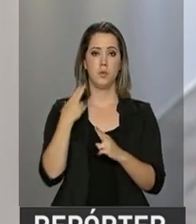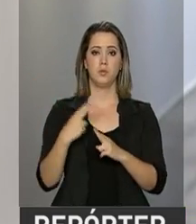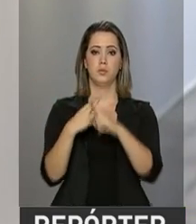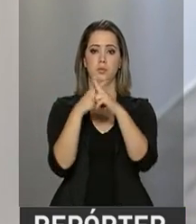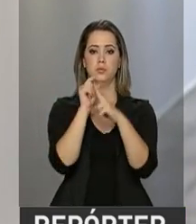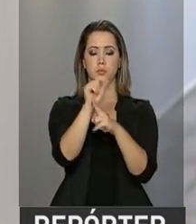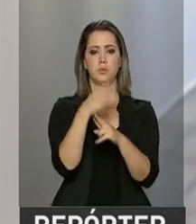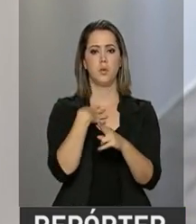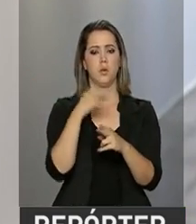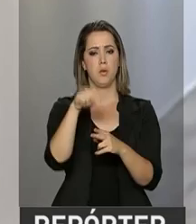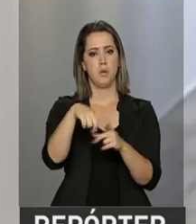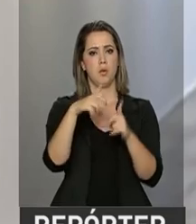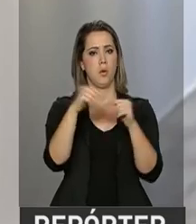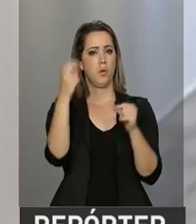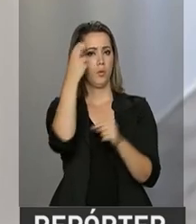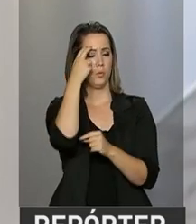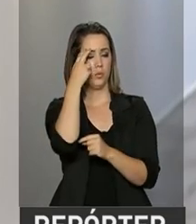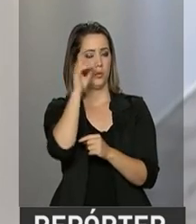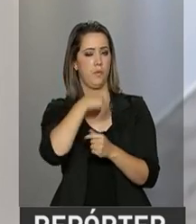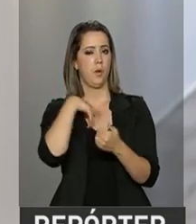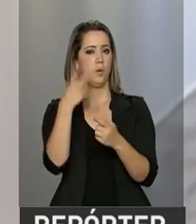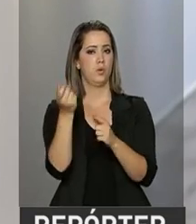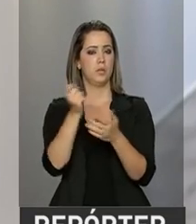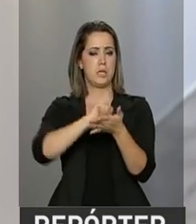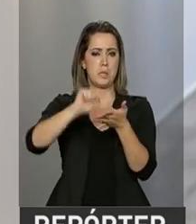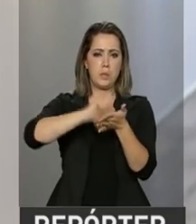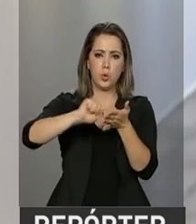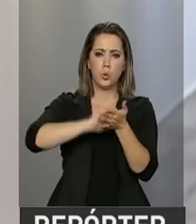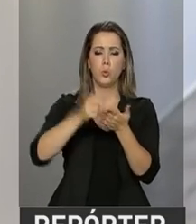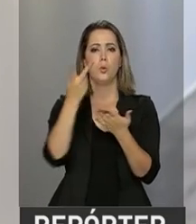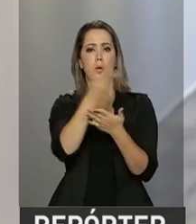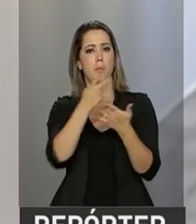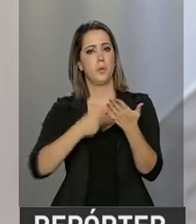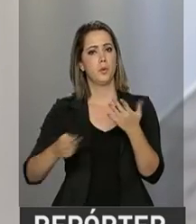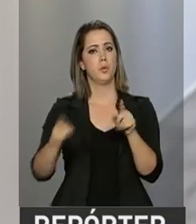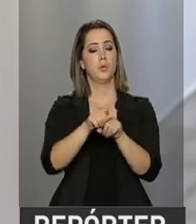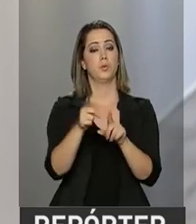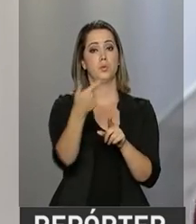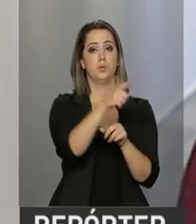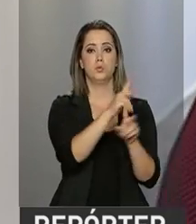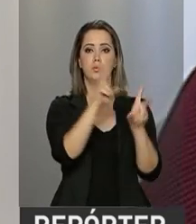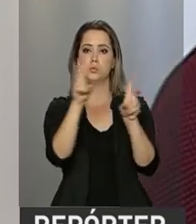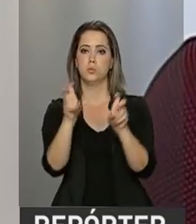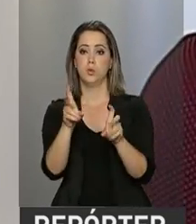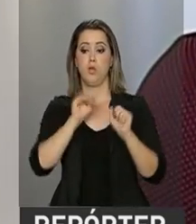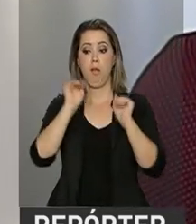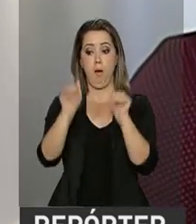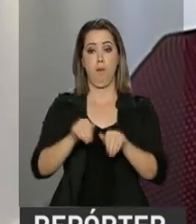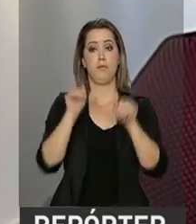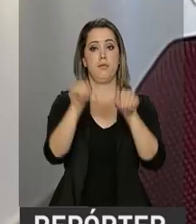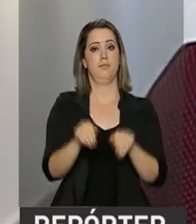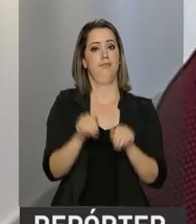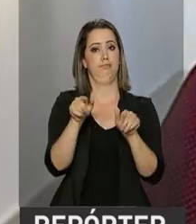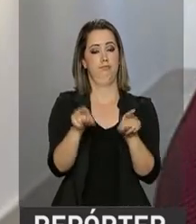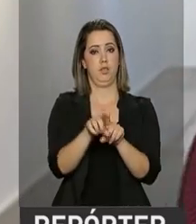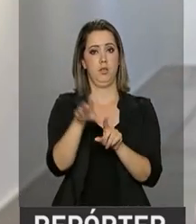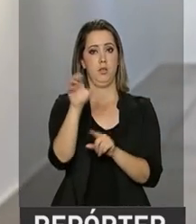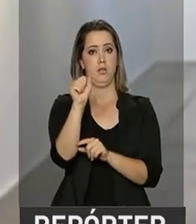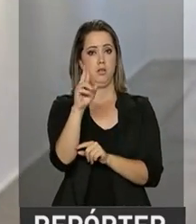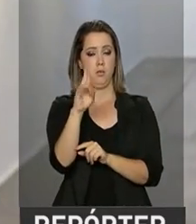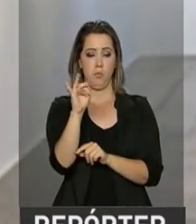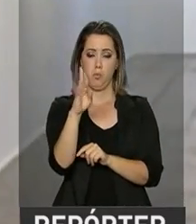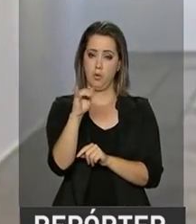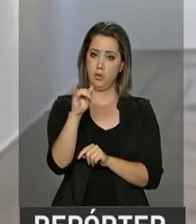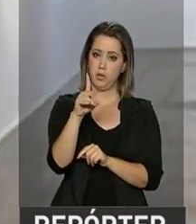encontrar pintura escultura litografia entre outras técnicas da arte aborigene australiana e quem vai nos dar mais detalhes dessa